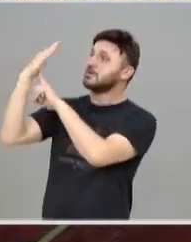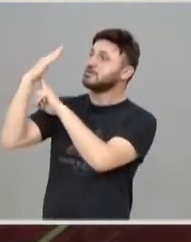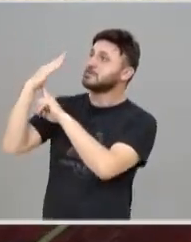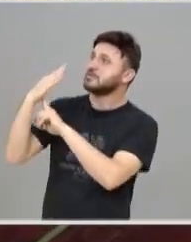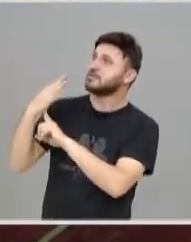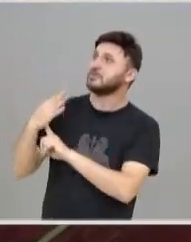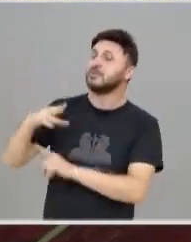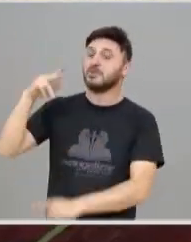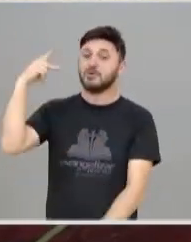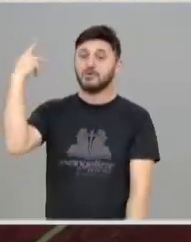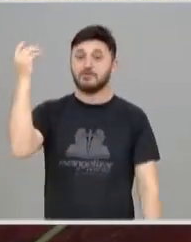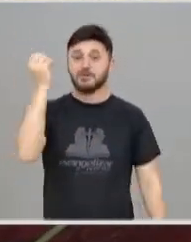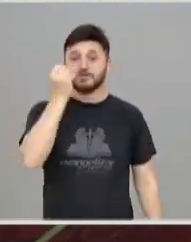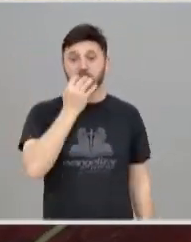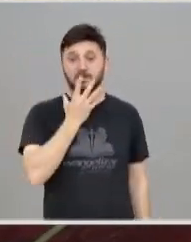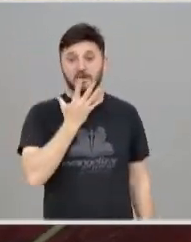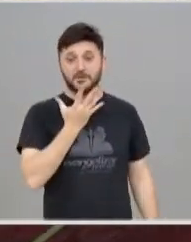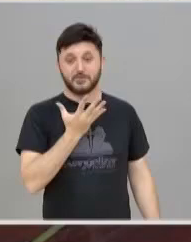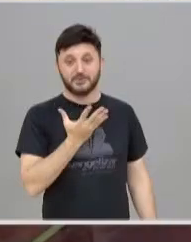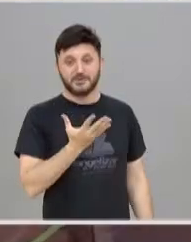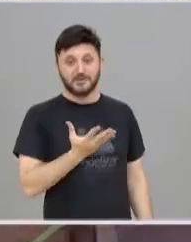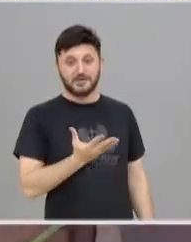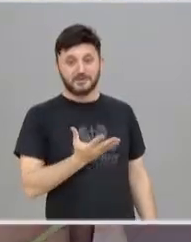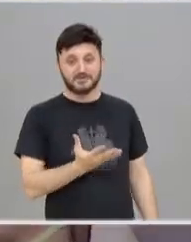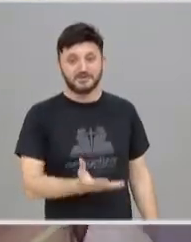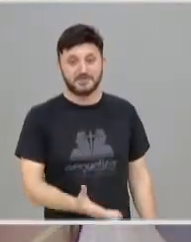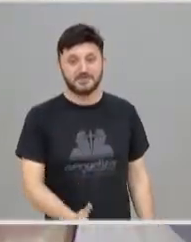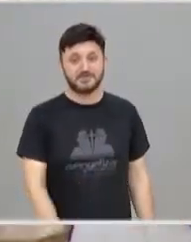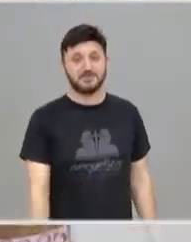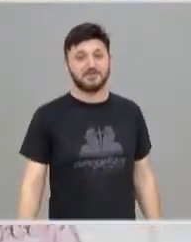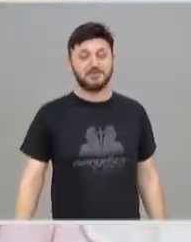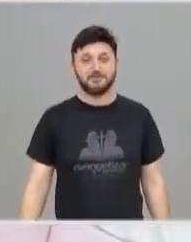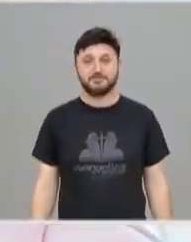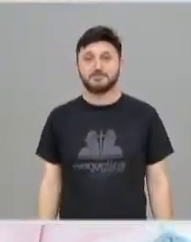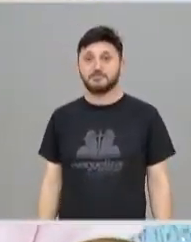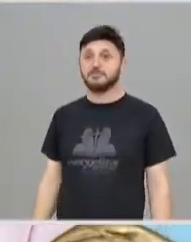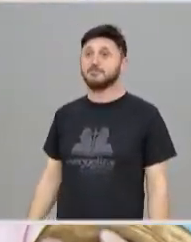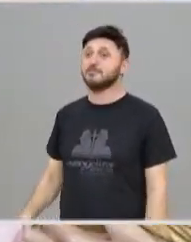Mostrai-nos, ó Senhor, vossa bondade